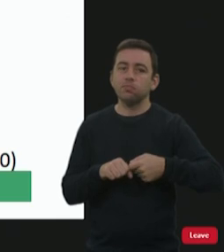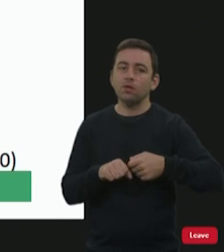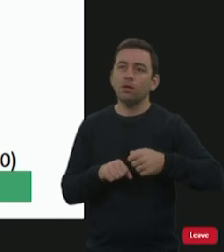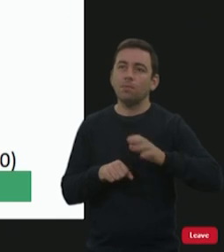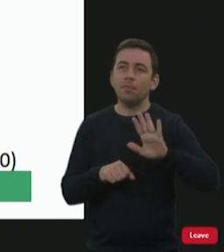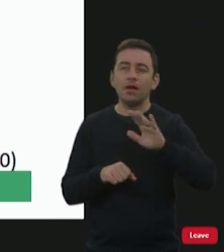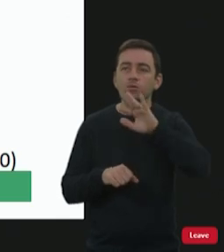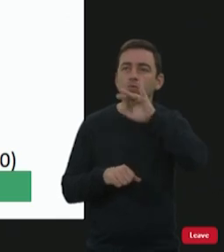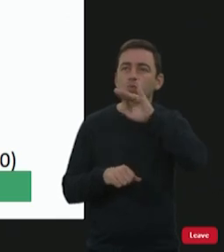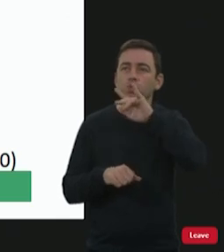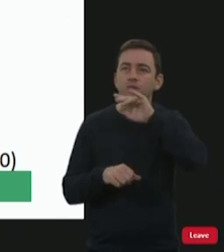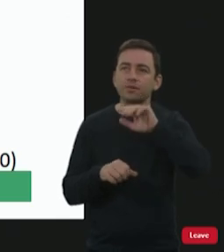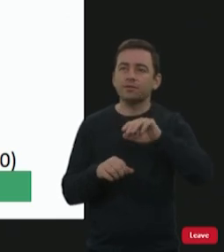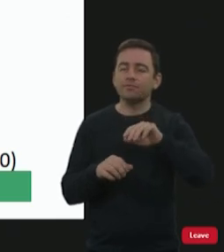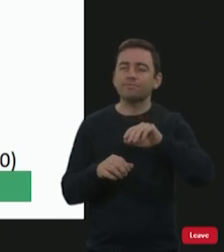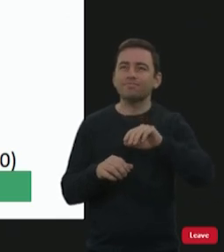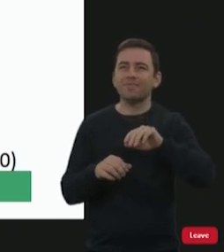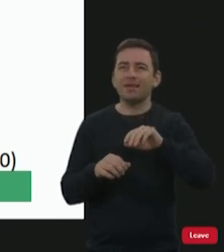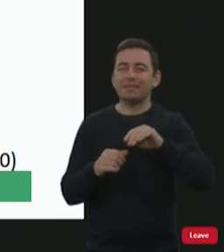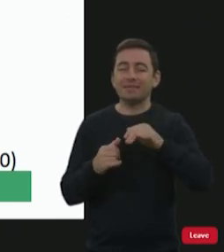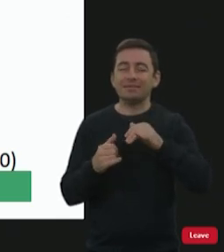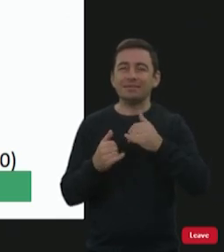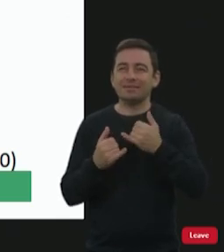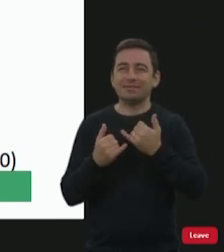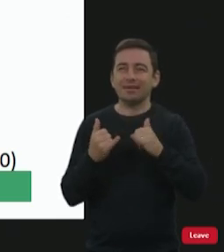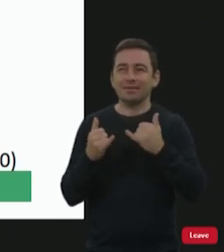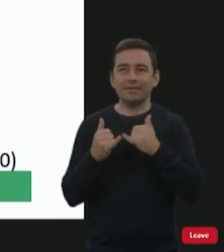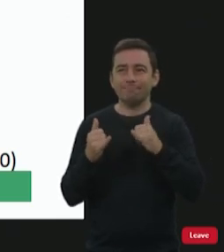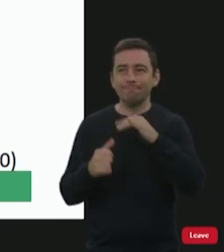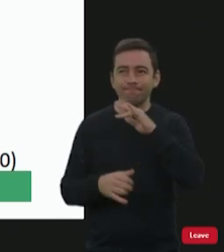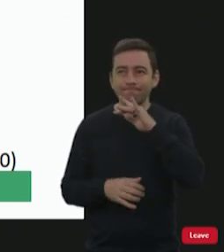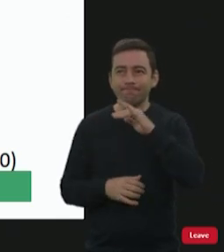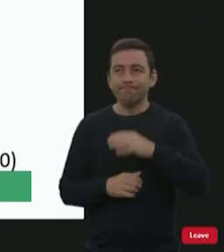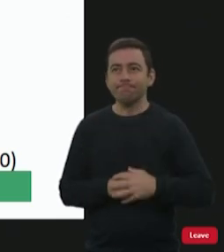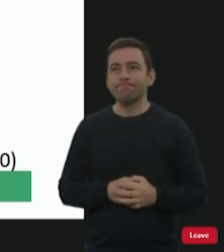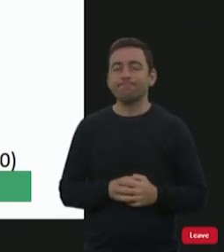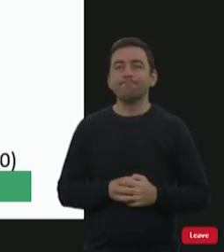está caindo. Então, é importante.